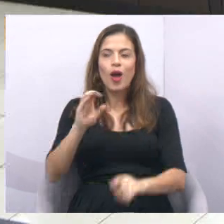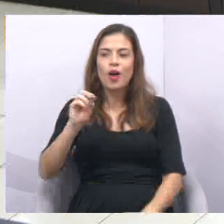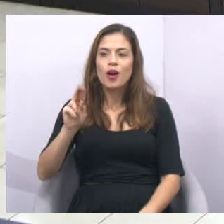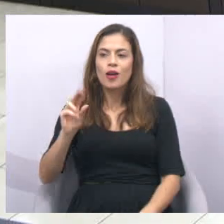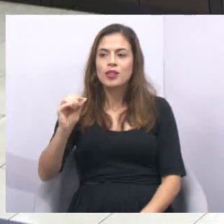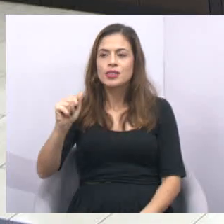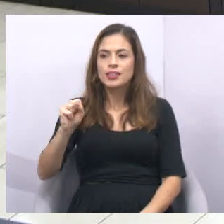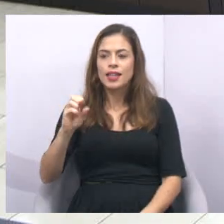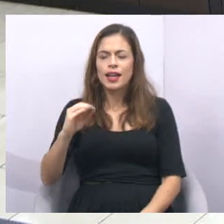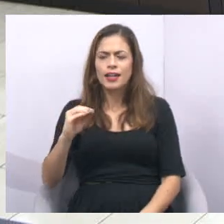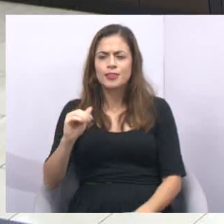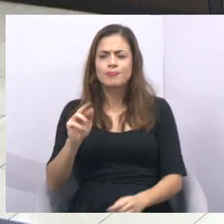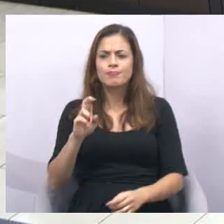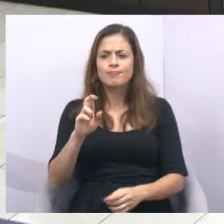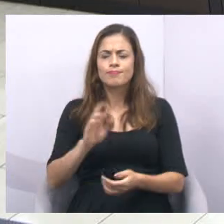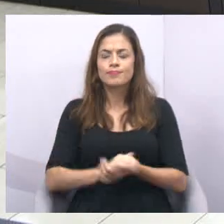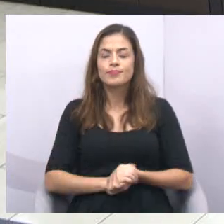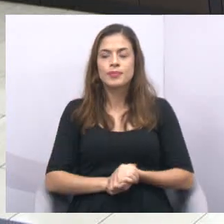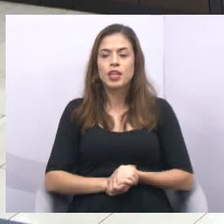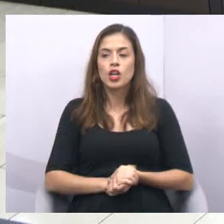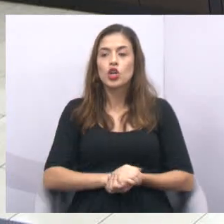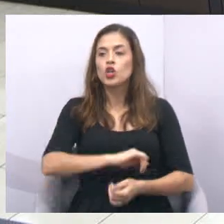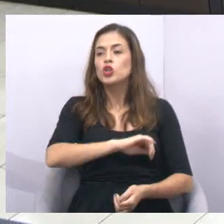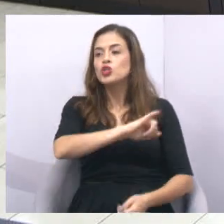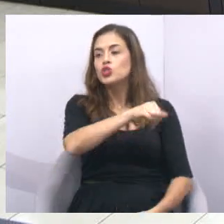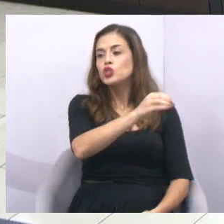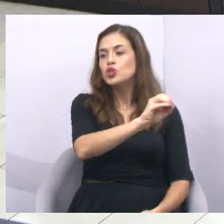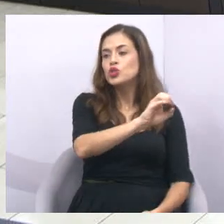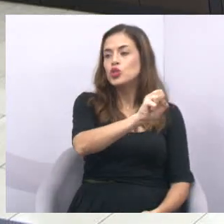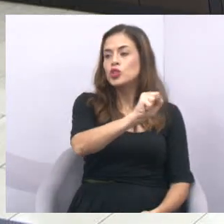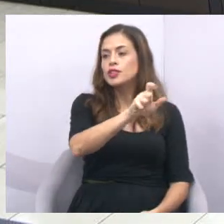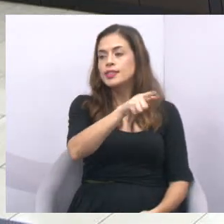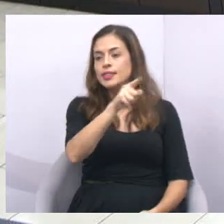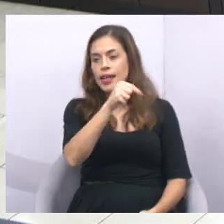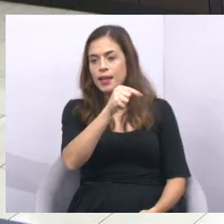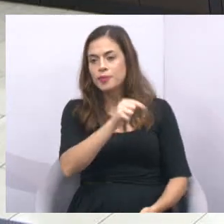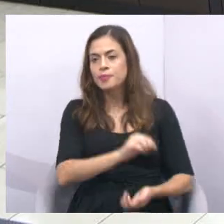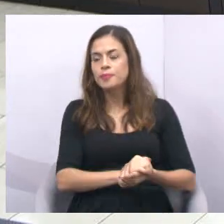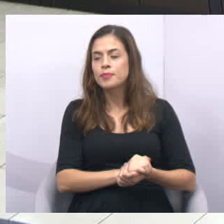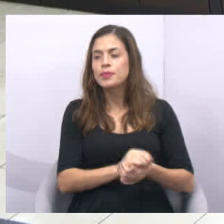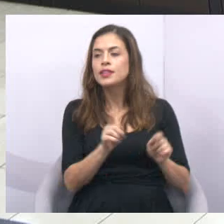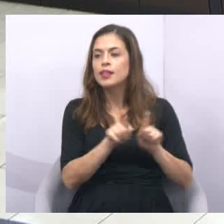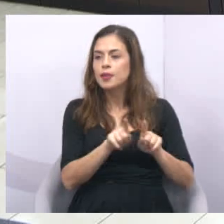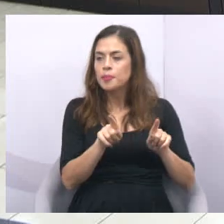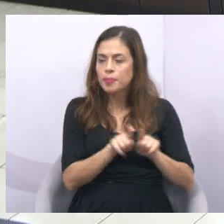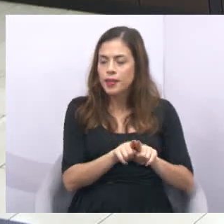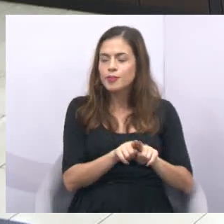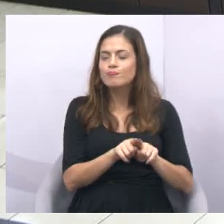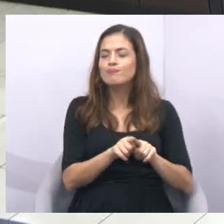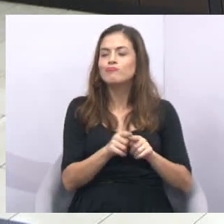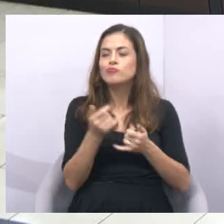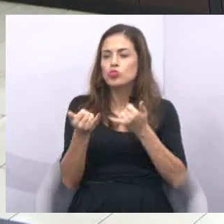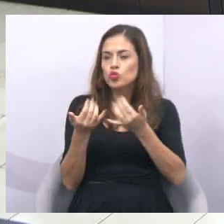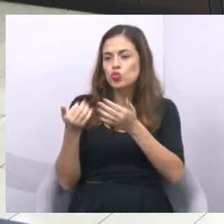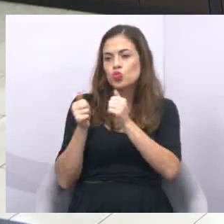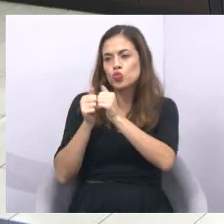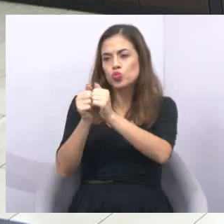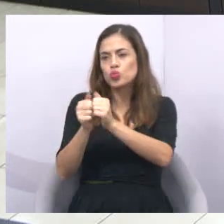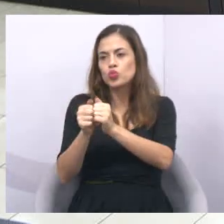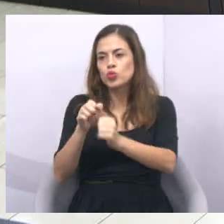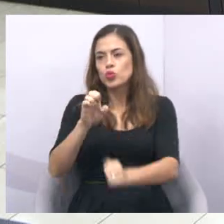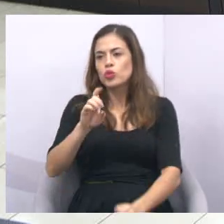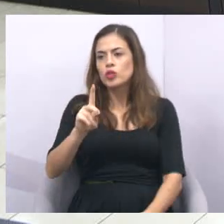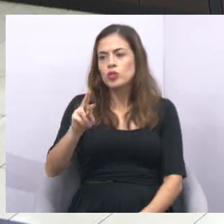Olaio, que também jogou aqui com o nosso querido Edivar Simões. E aqui na arquibancada, aqui no